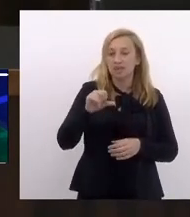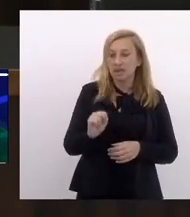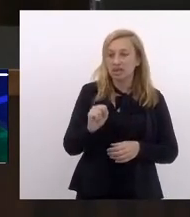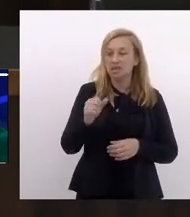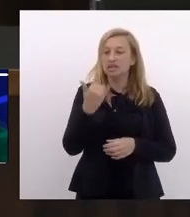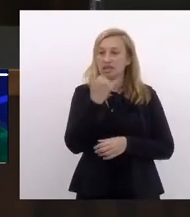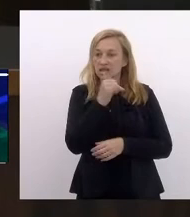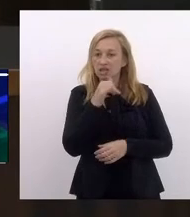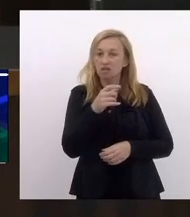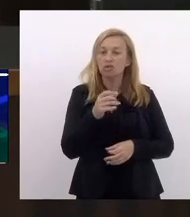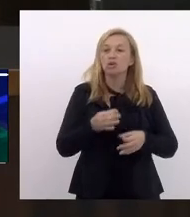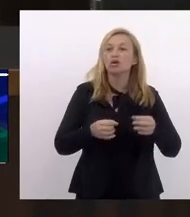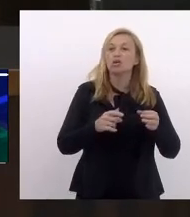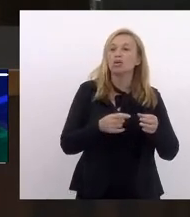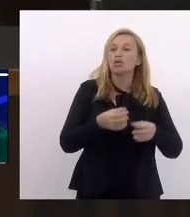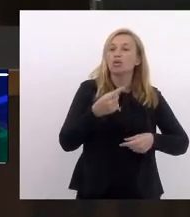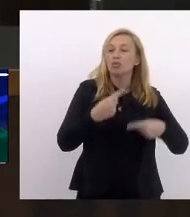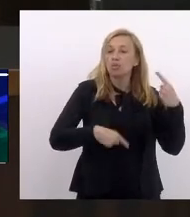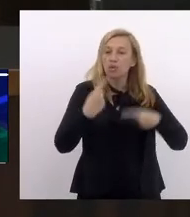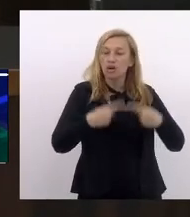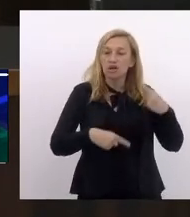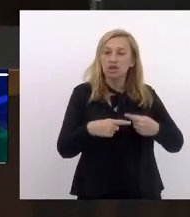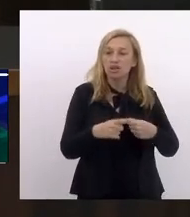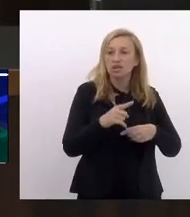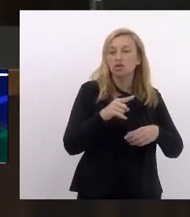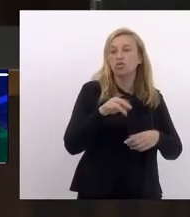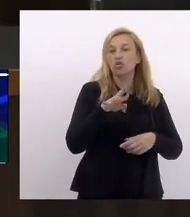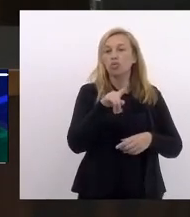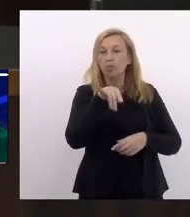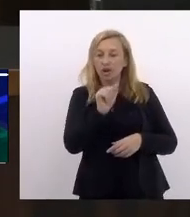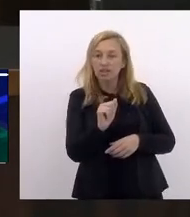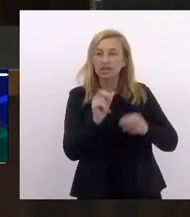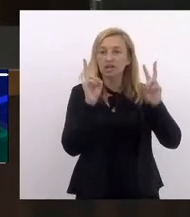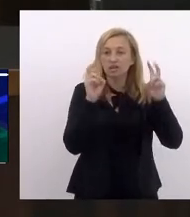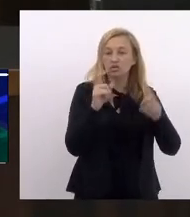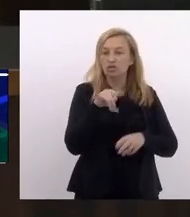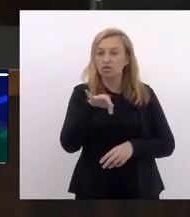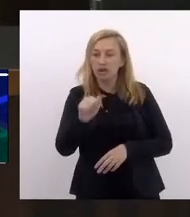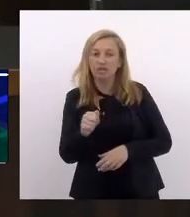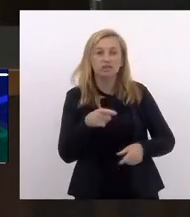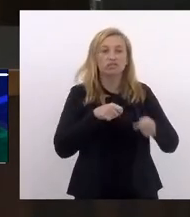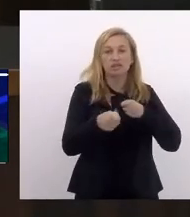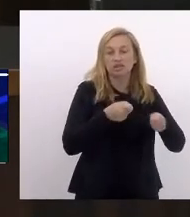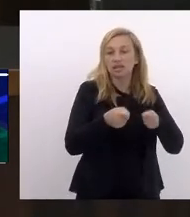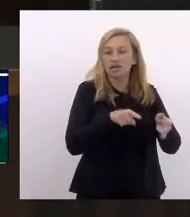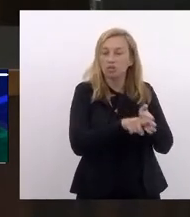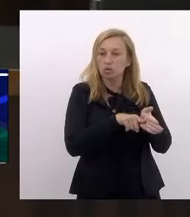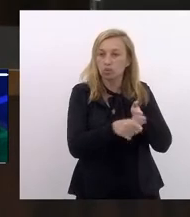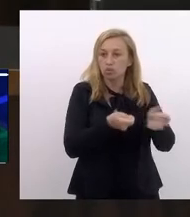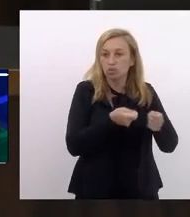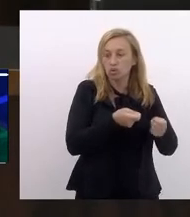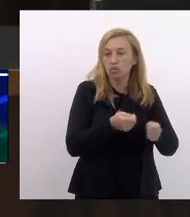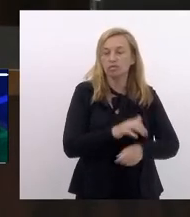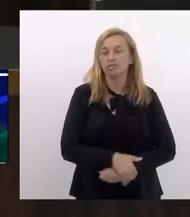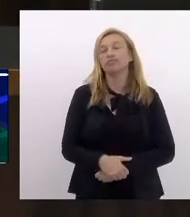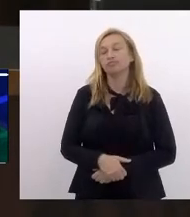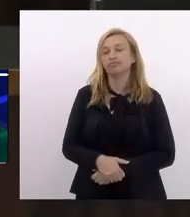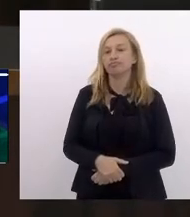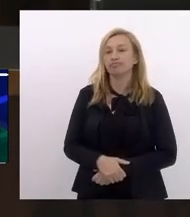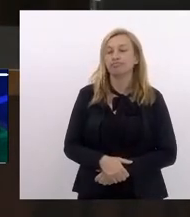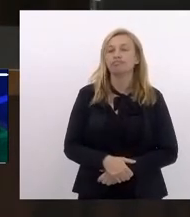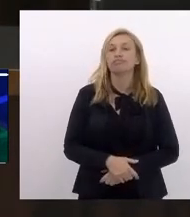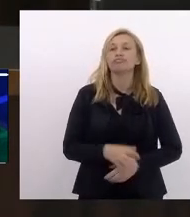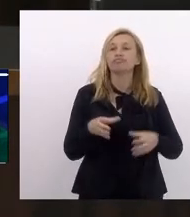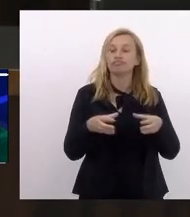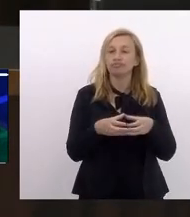de Política Urbana, Habitação e Assuntos Fundiários, de Orçamento, Fiscalização Financeira e Controle. Para emitir parecer